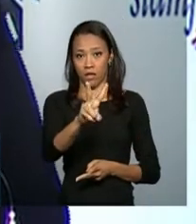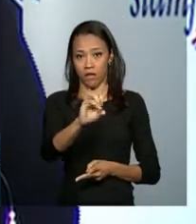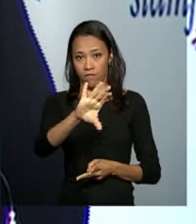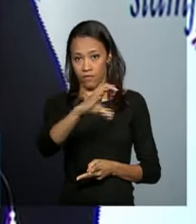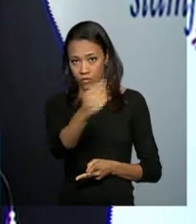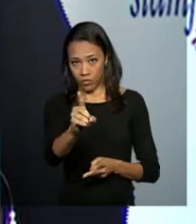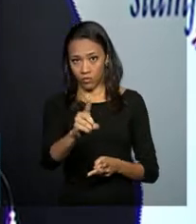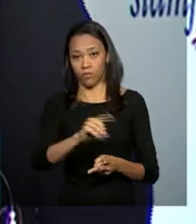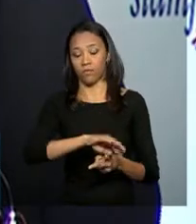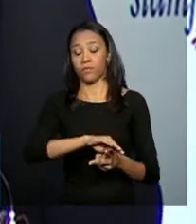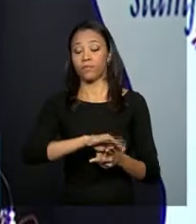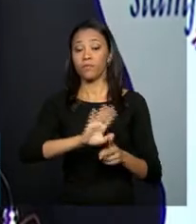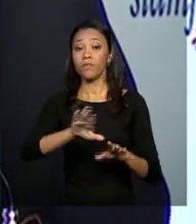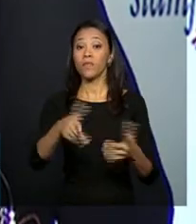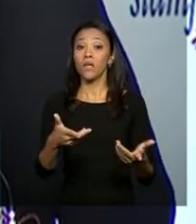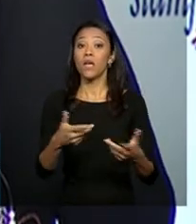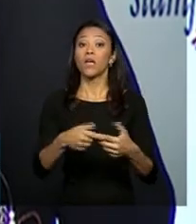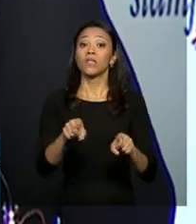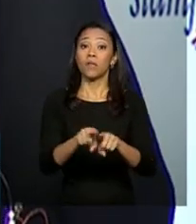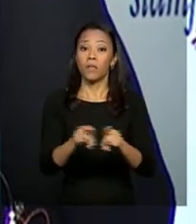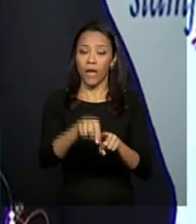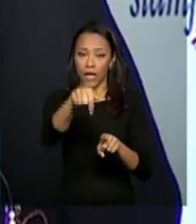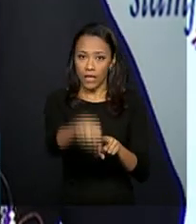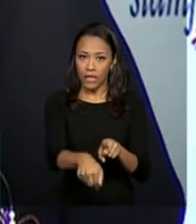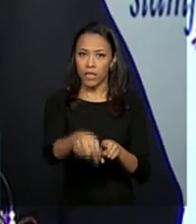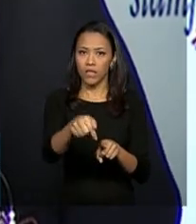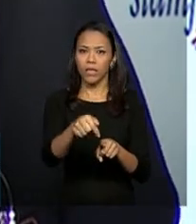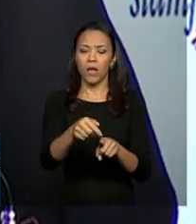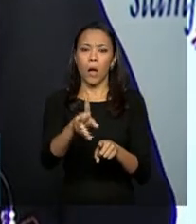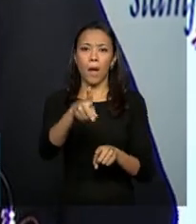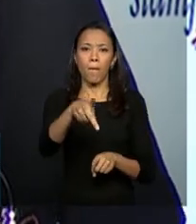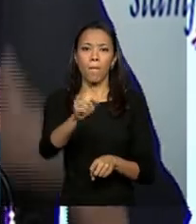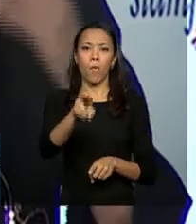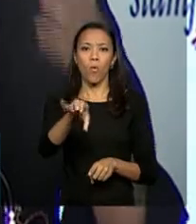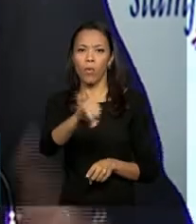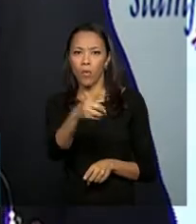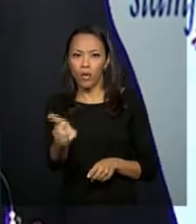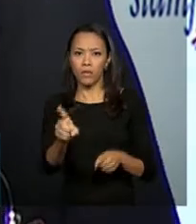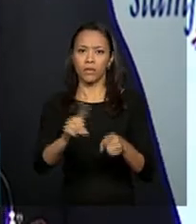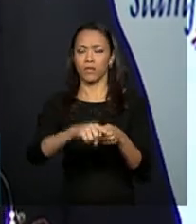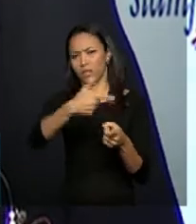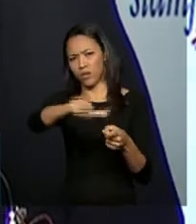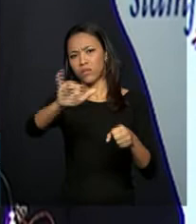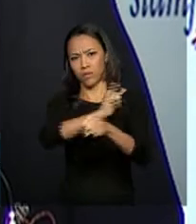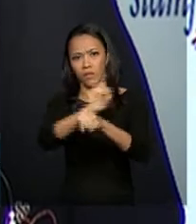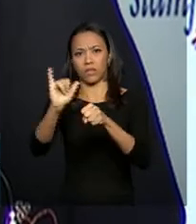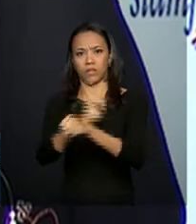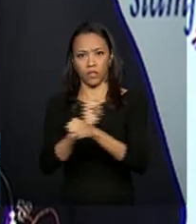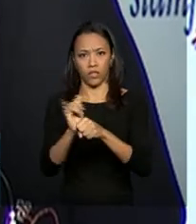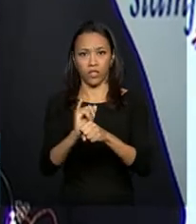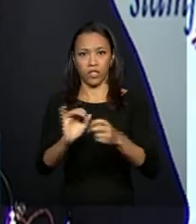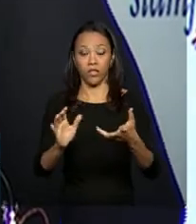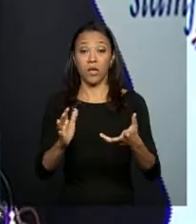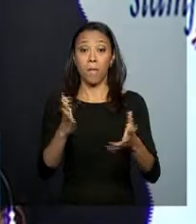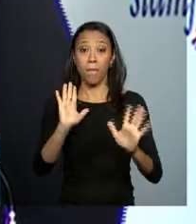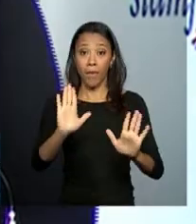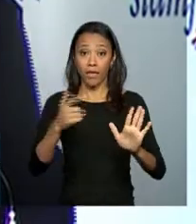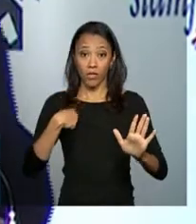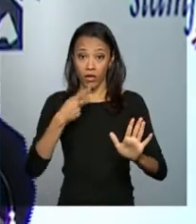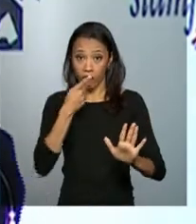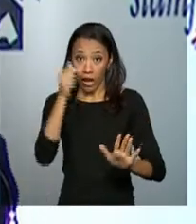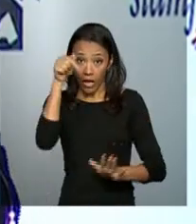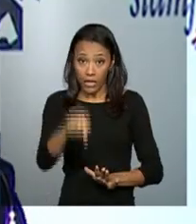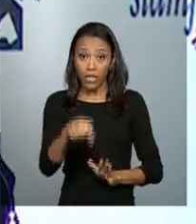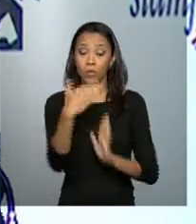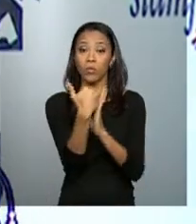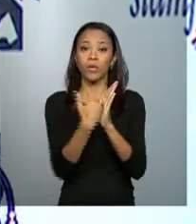Com a evolução do Sistema Brasileiro de Poupança e Empréstimo e outros mecanismos, mas eu queria me deter aqui no Minha